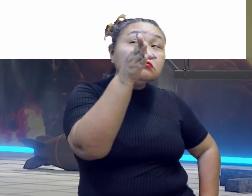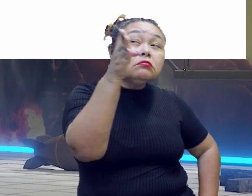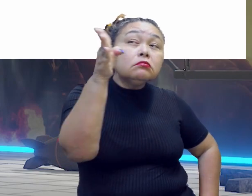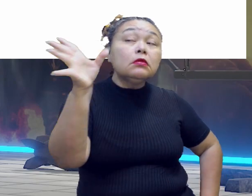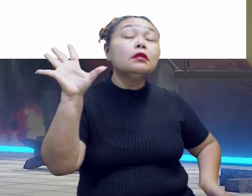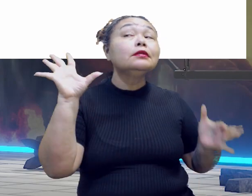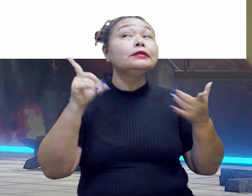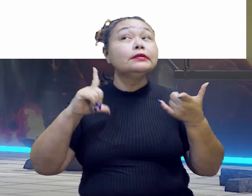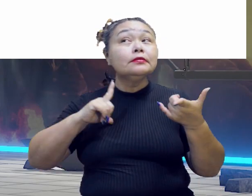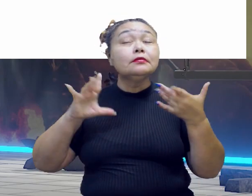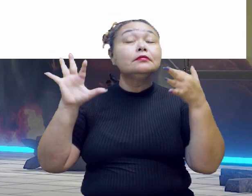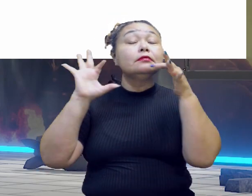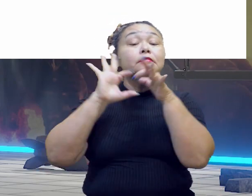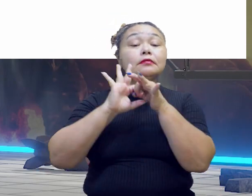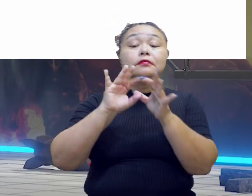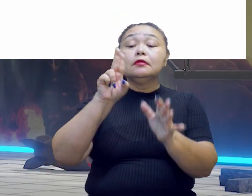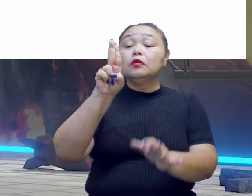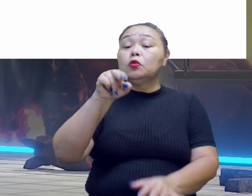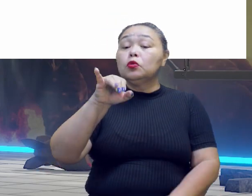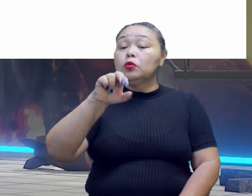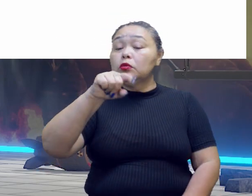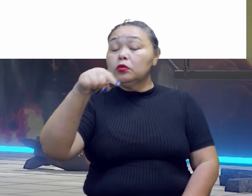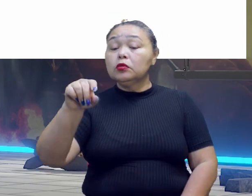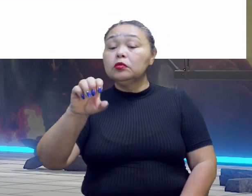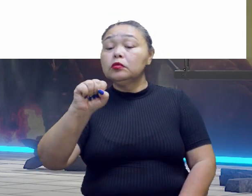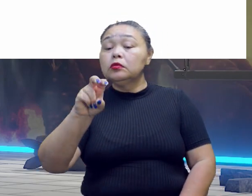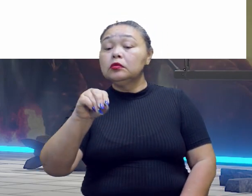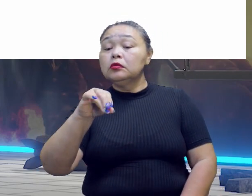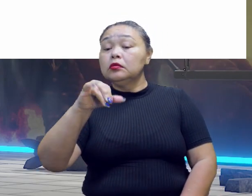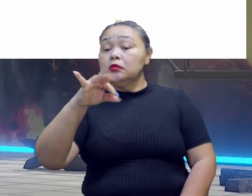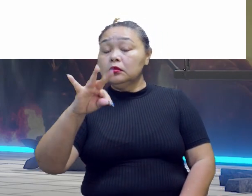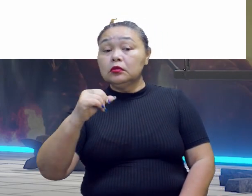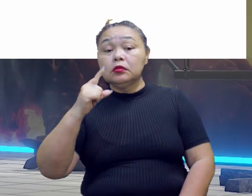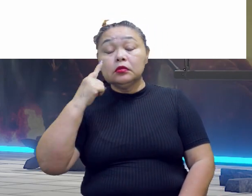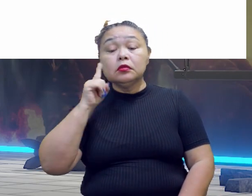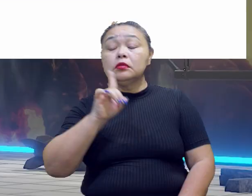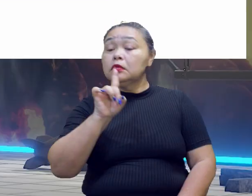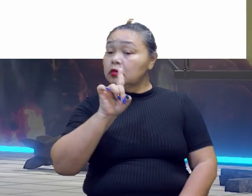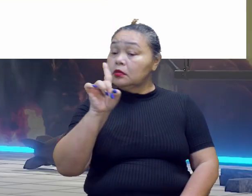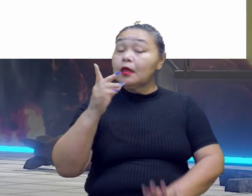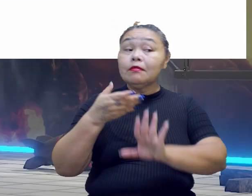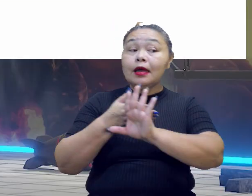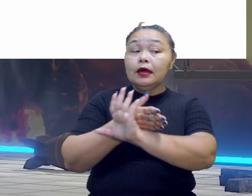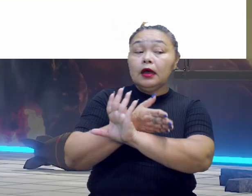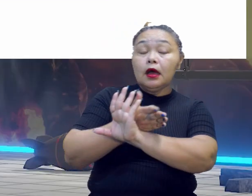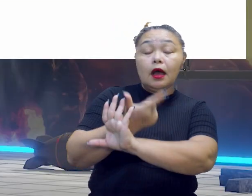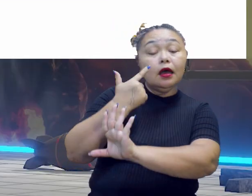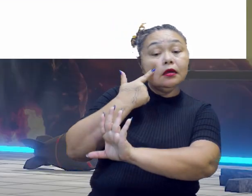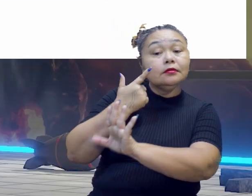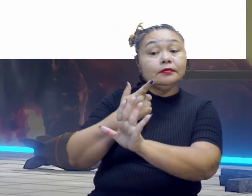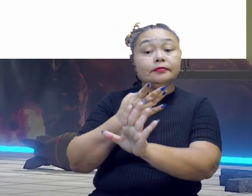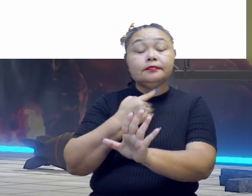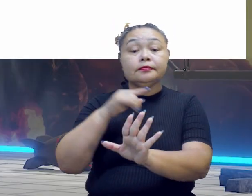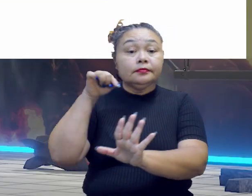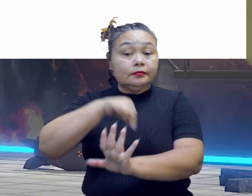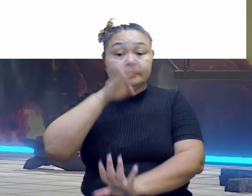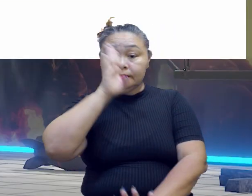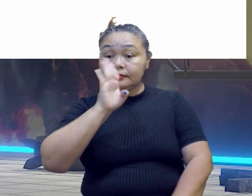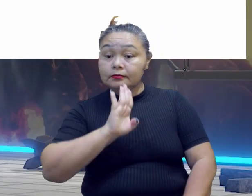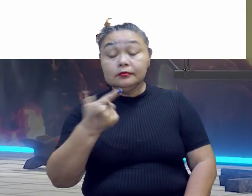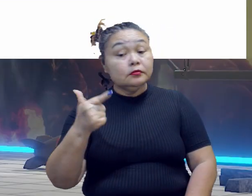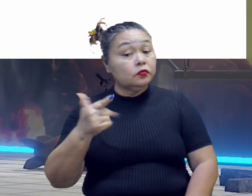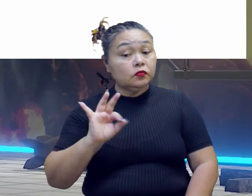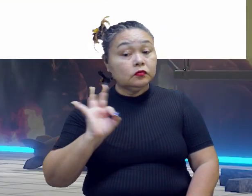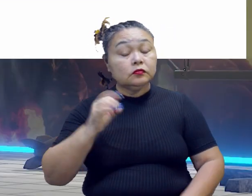União Soviética. Era a Guerra Fria, que ela não interferia diretamente, mas interferia indiretamente. Aqui no Brasil